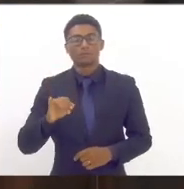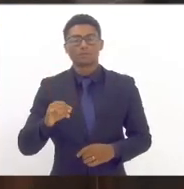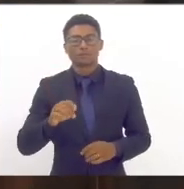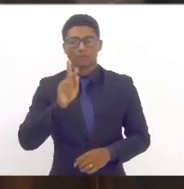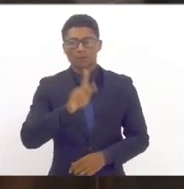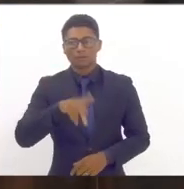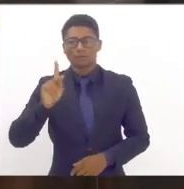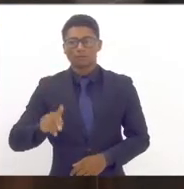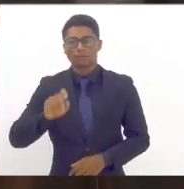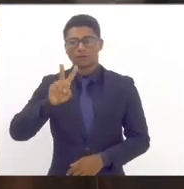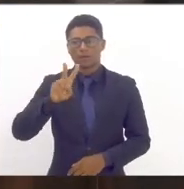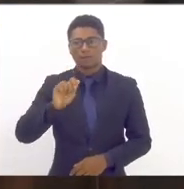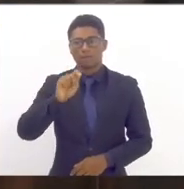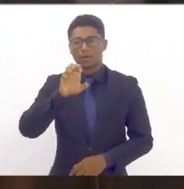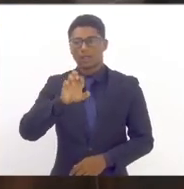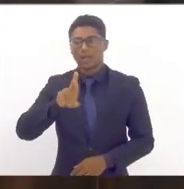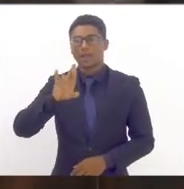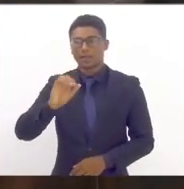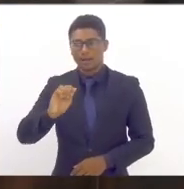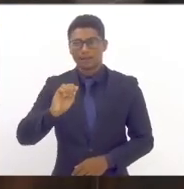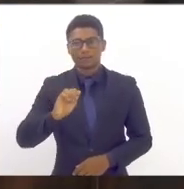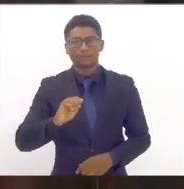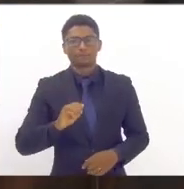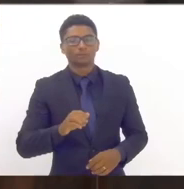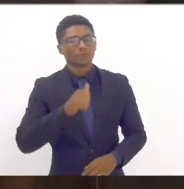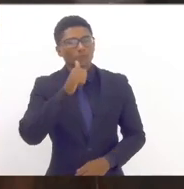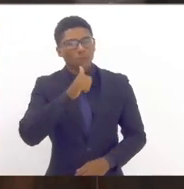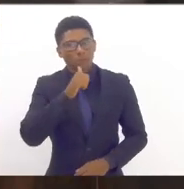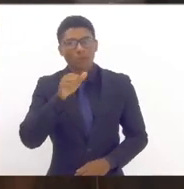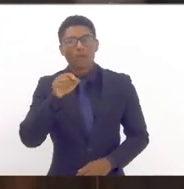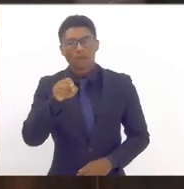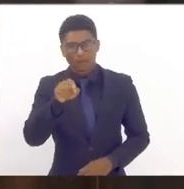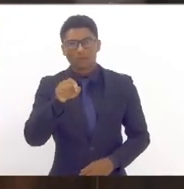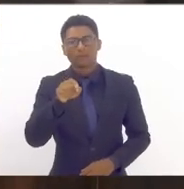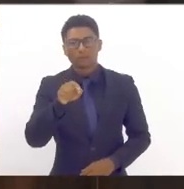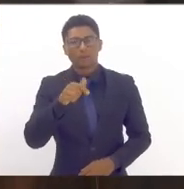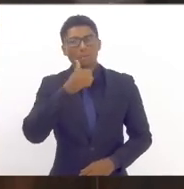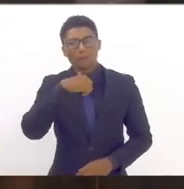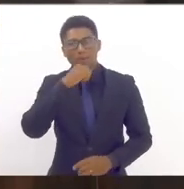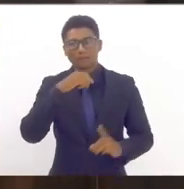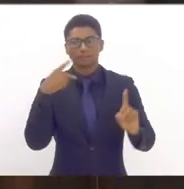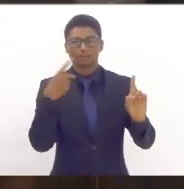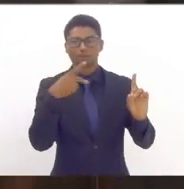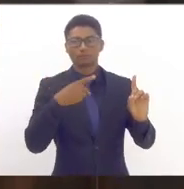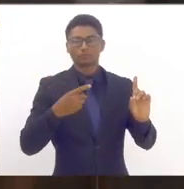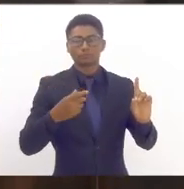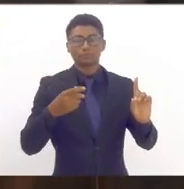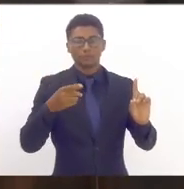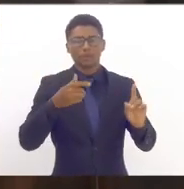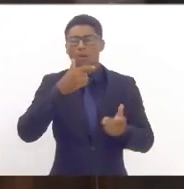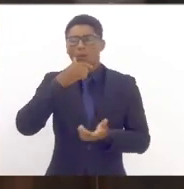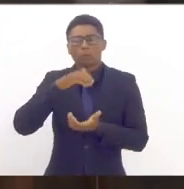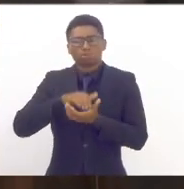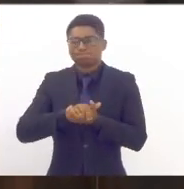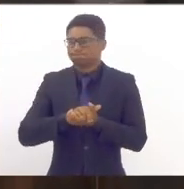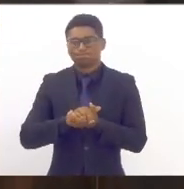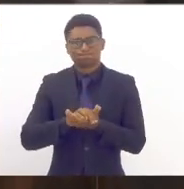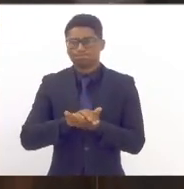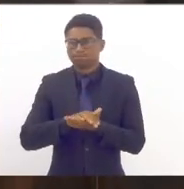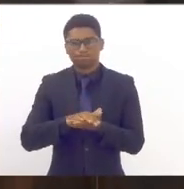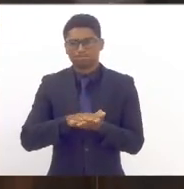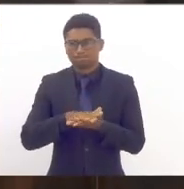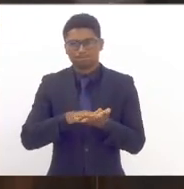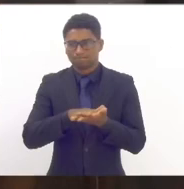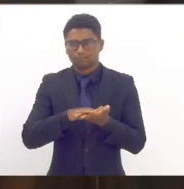professora Valéria Aval, uma fortaleza de mulher, mãe solo, firme e carinhosa, que sempre teve a educação do filho como